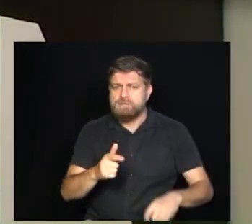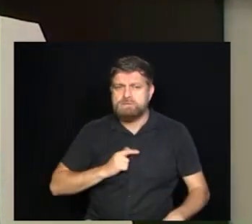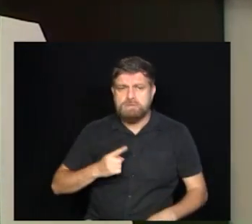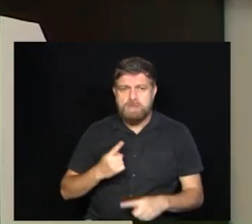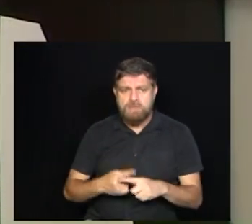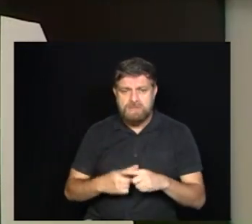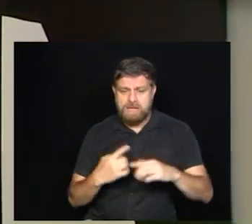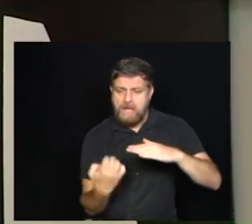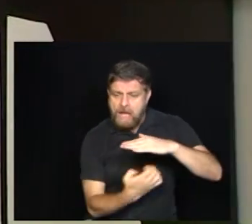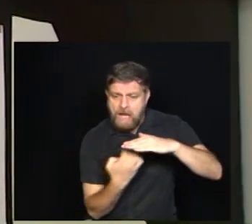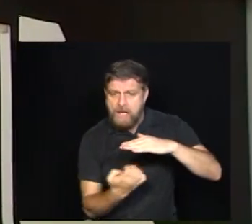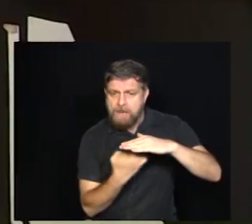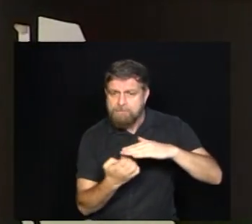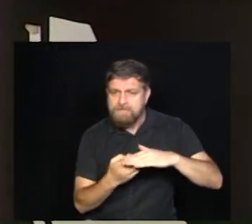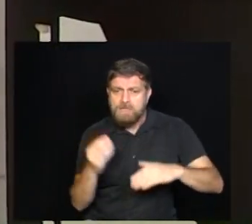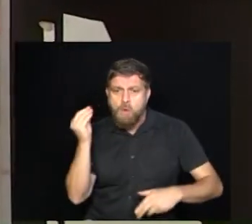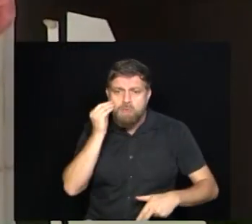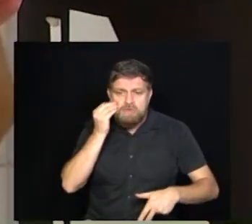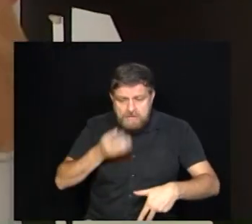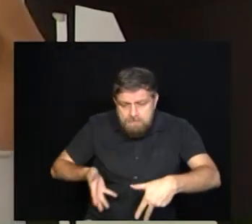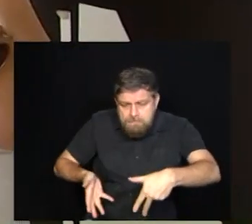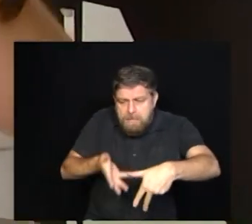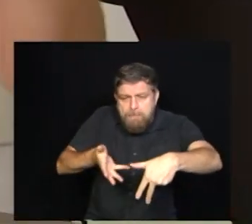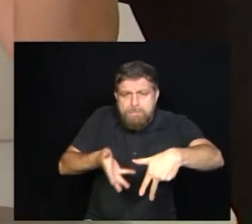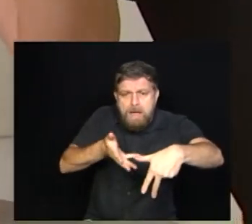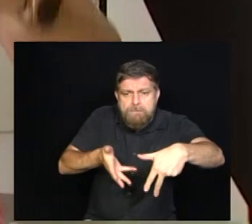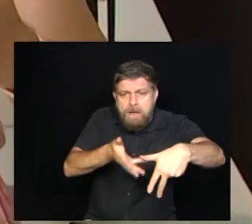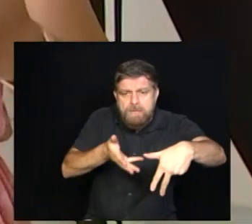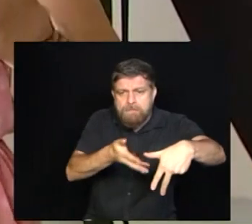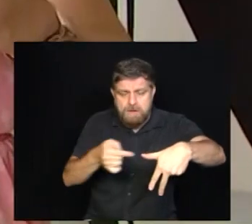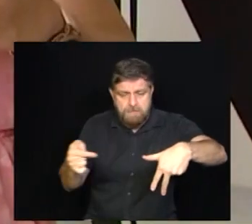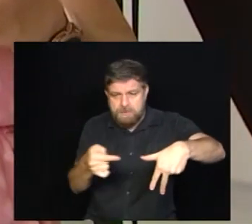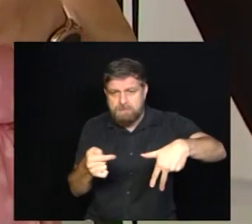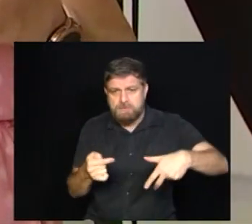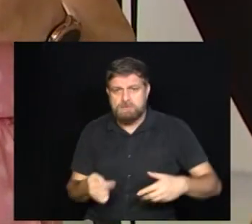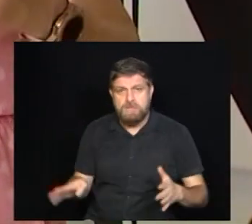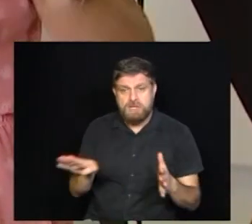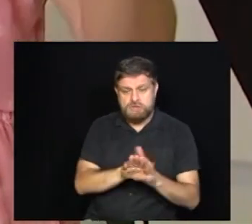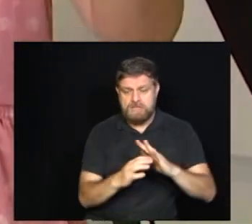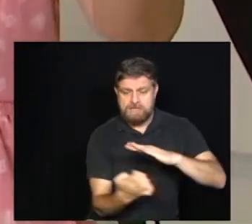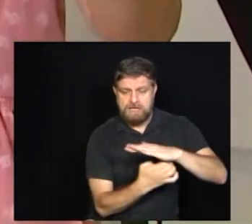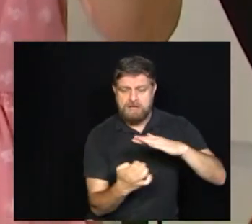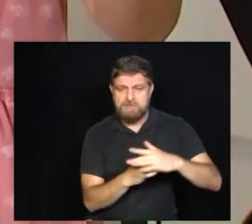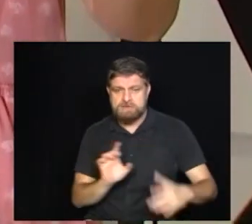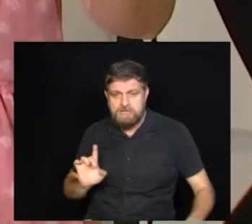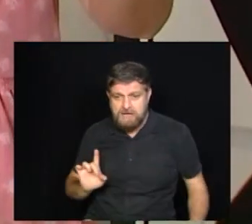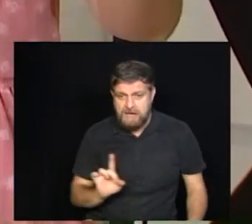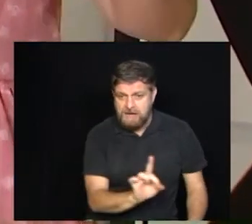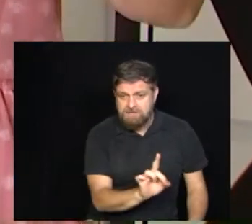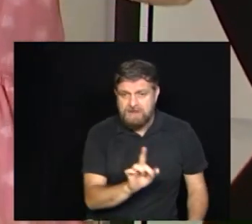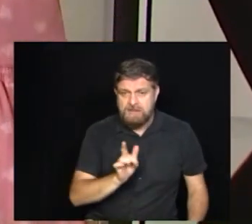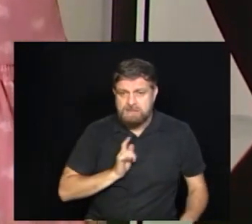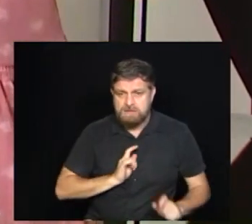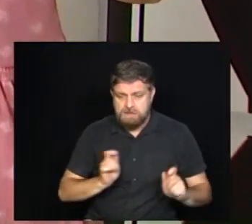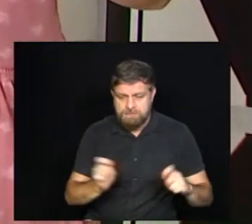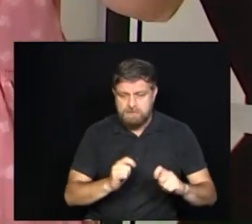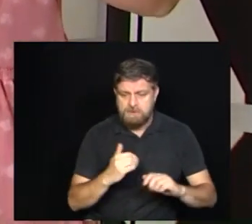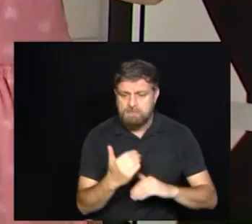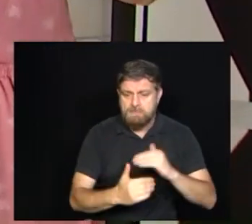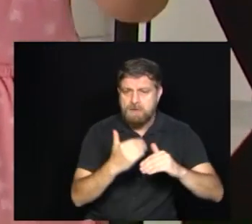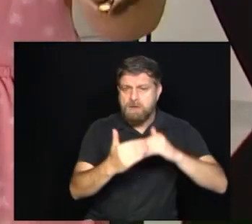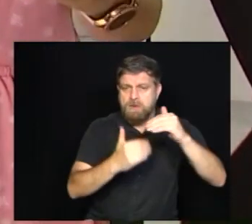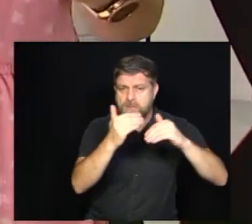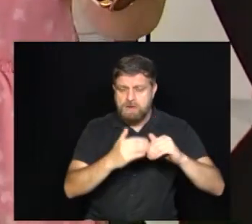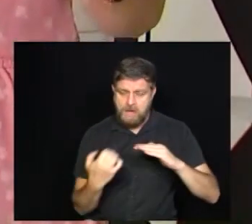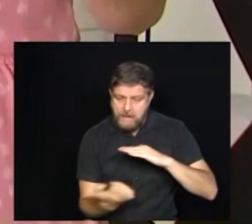a empresa possa dar oportunidades para aquela pessoa. Porque às vezes ela entra num local de trabalho com uma determinada competência e para subir de posição a